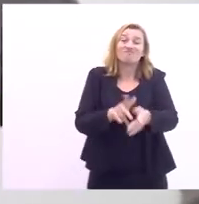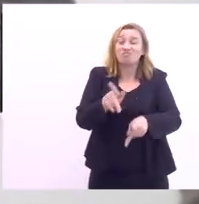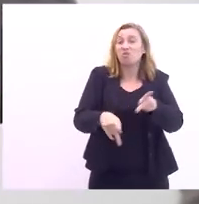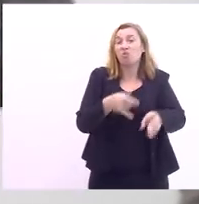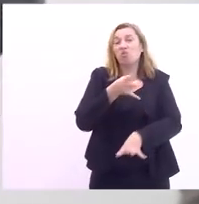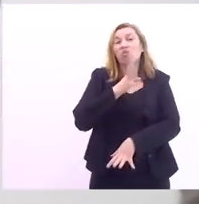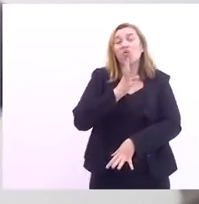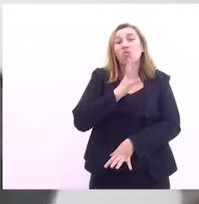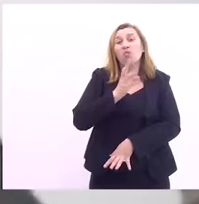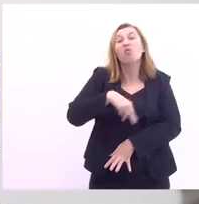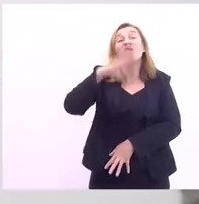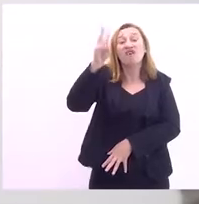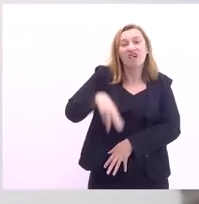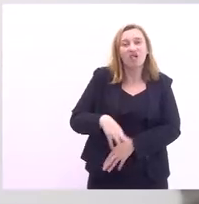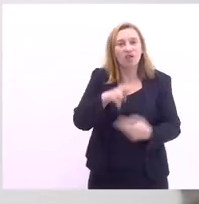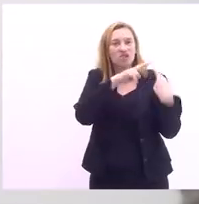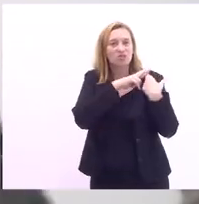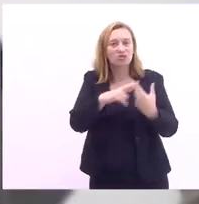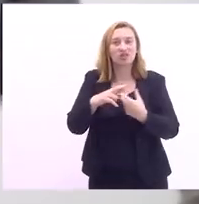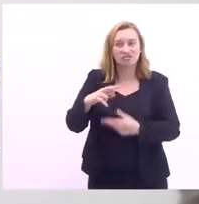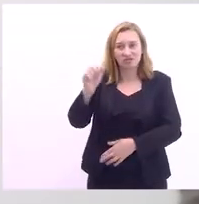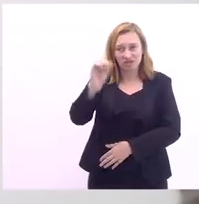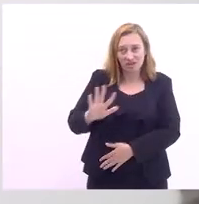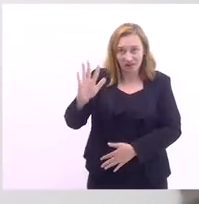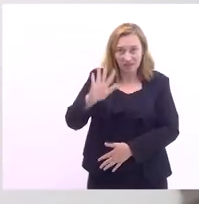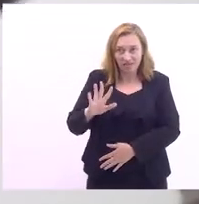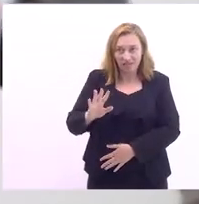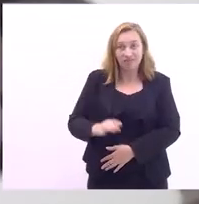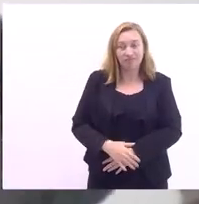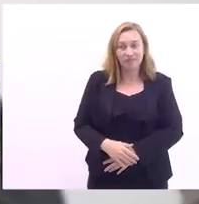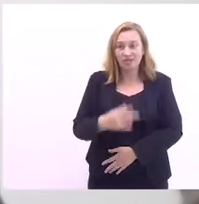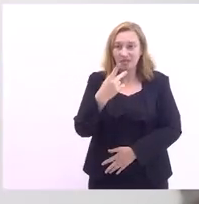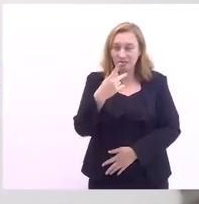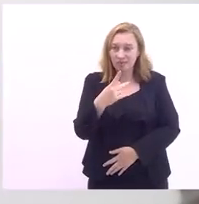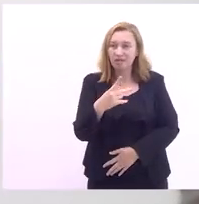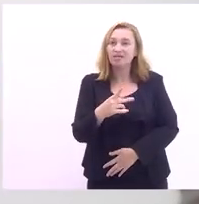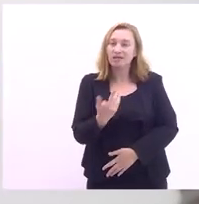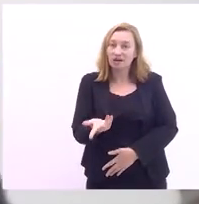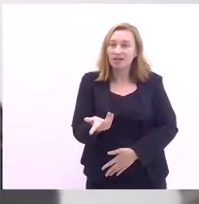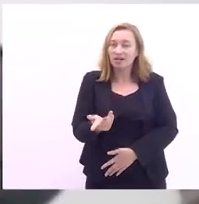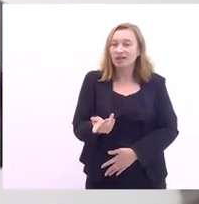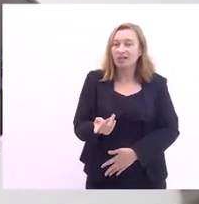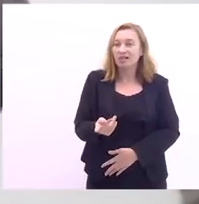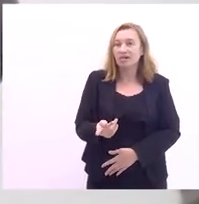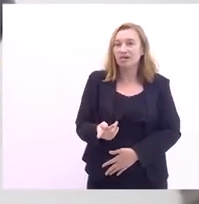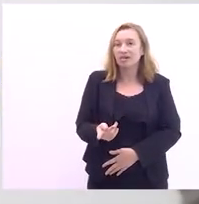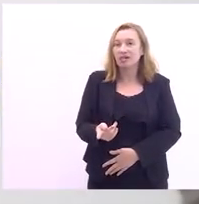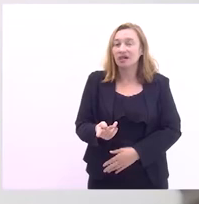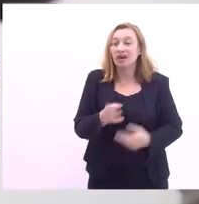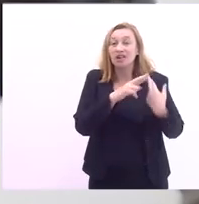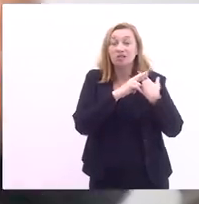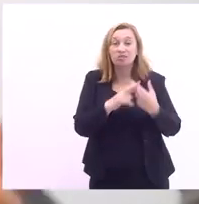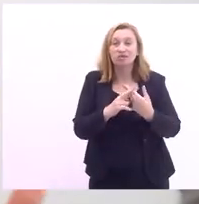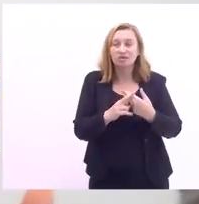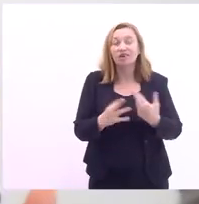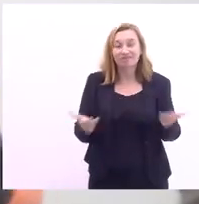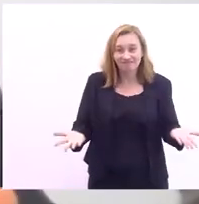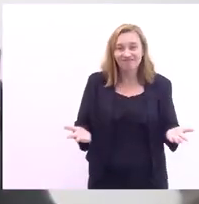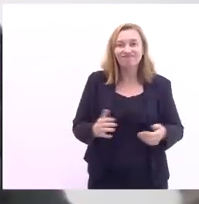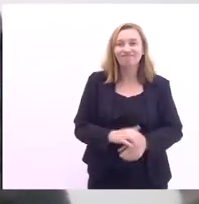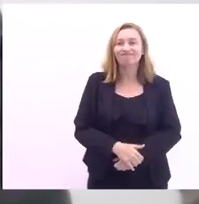conhecer quem é o responsável. O responsável é pessoa física, que a responsabilidade é de uma pessoa